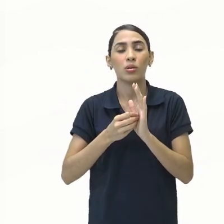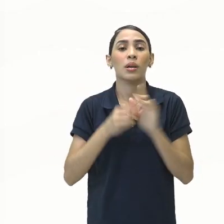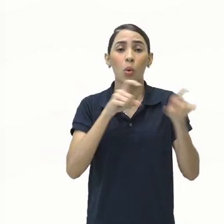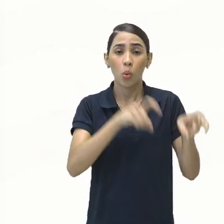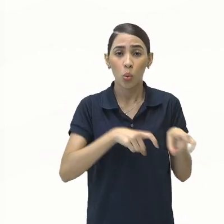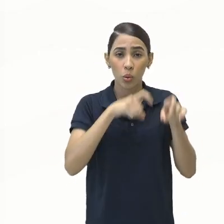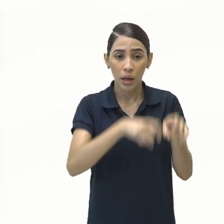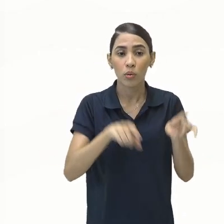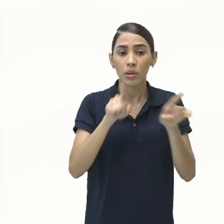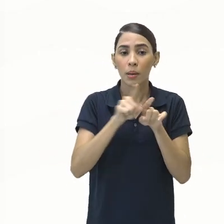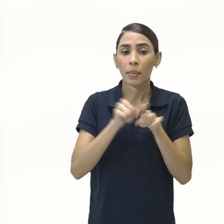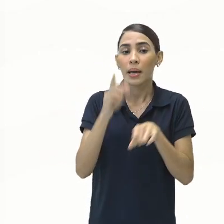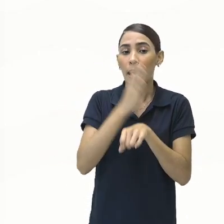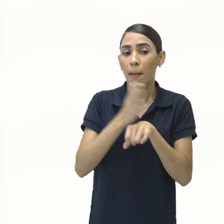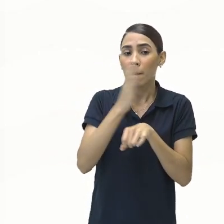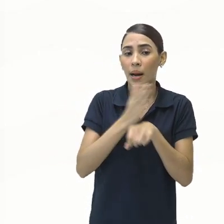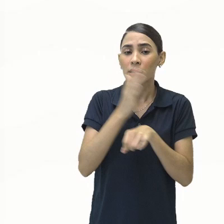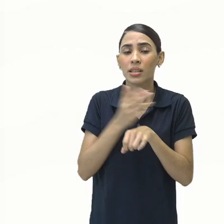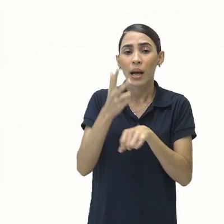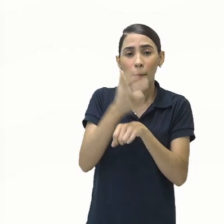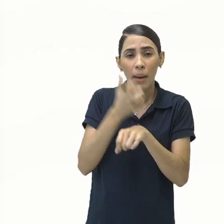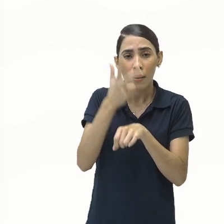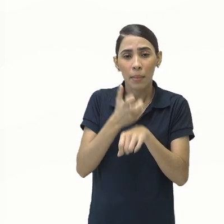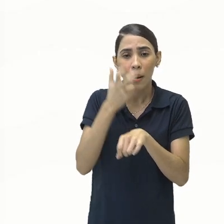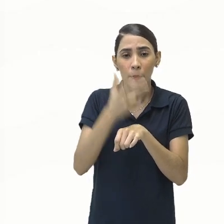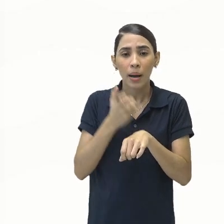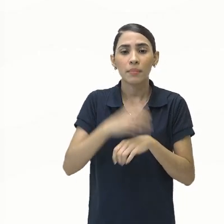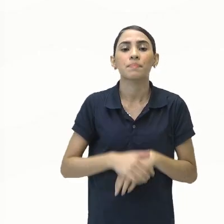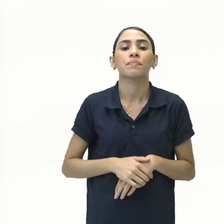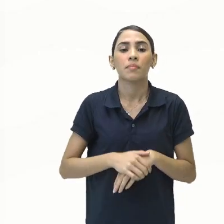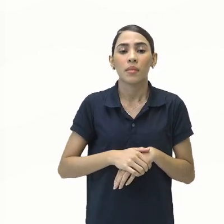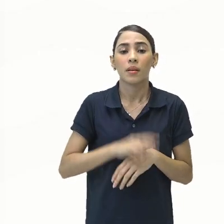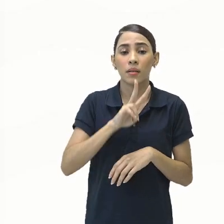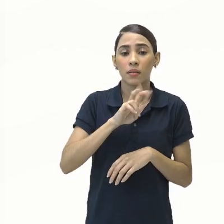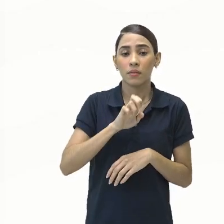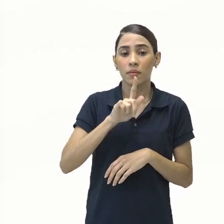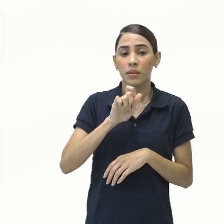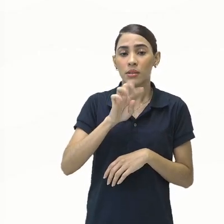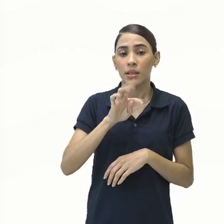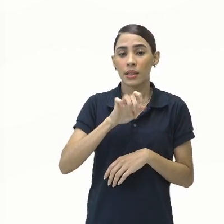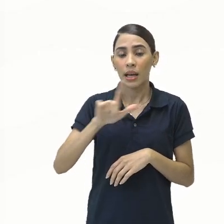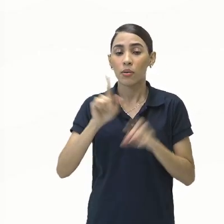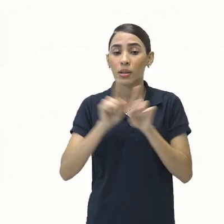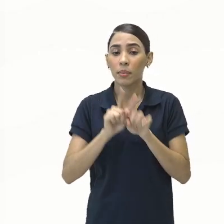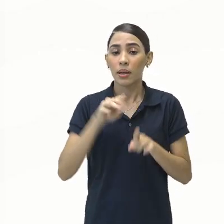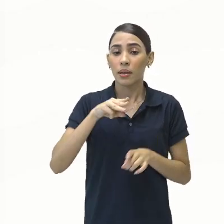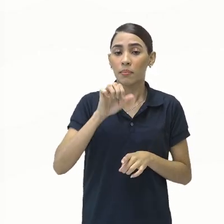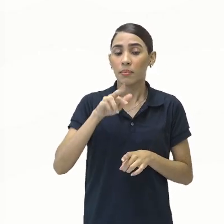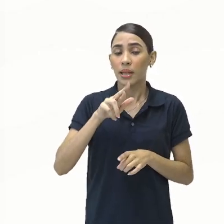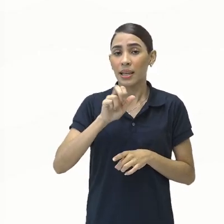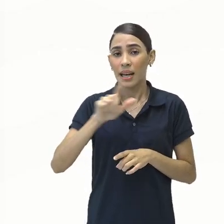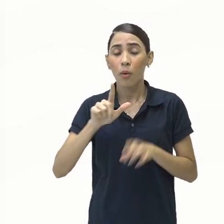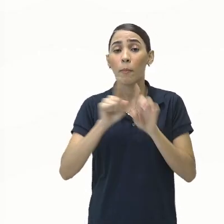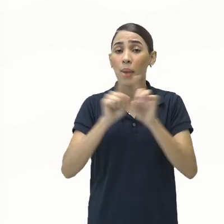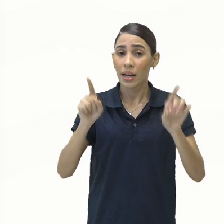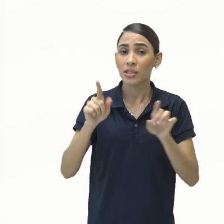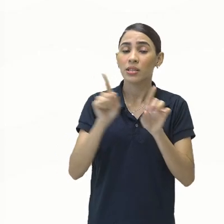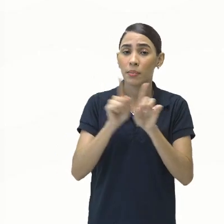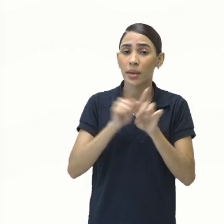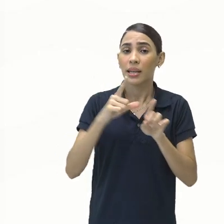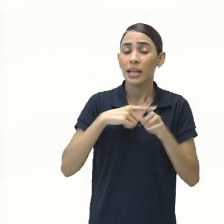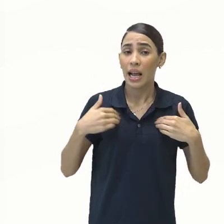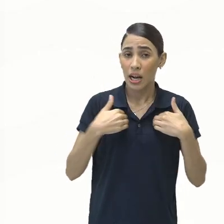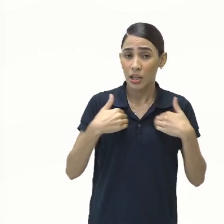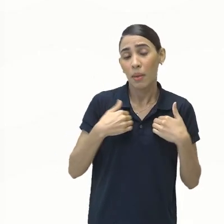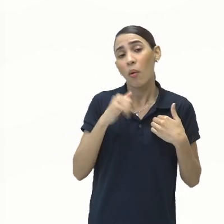temos também a atividade de extrativismo, vegetal e mineral, mas também temos o extrativismo animal, como, por exemplo, através da